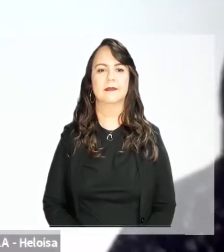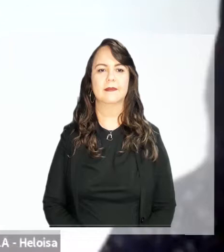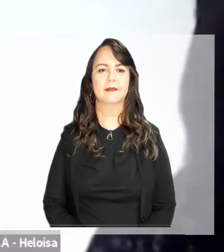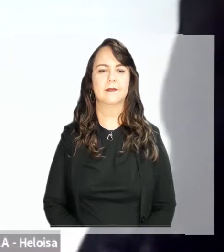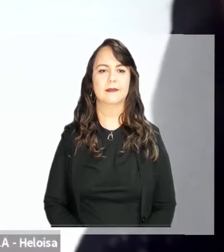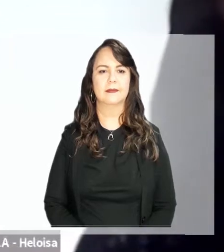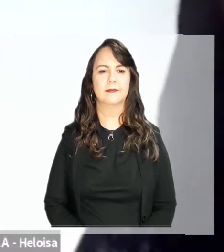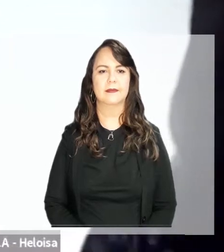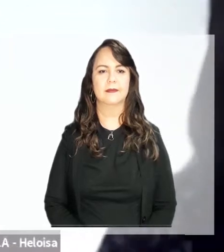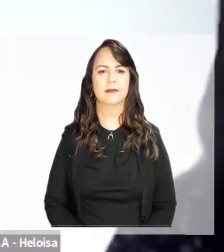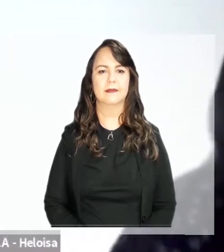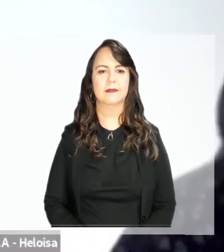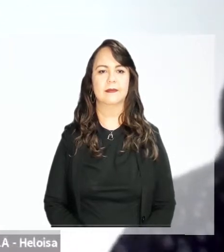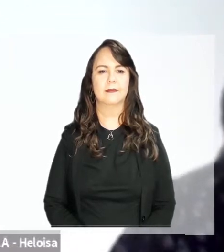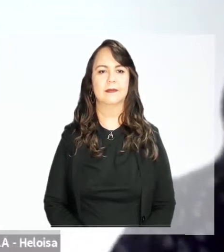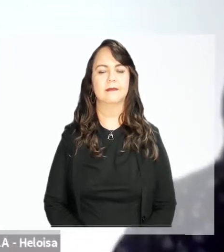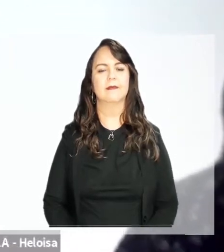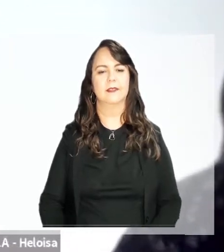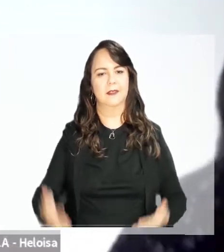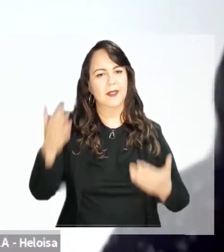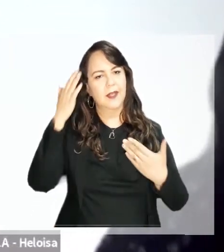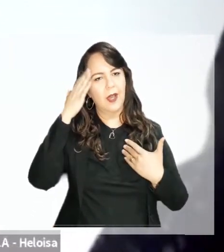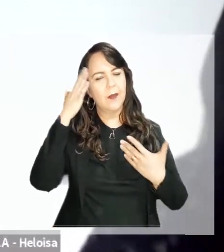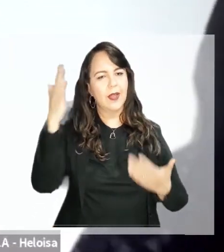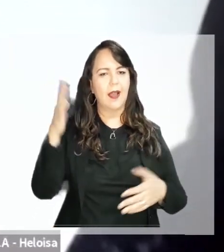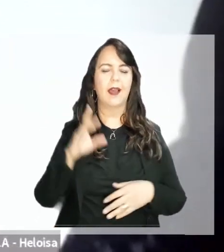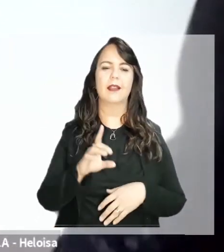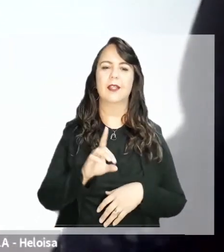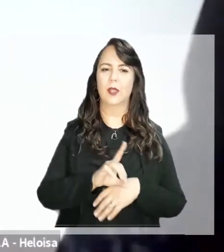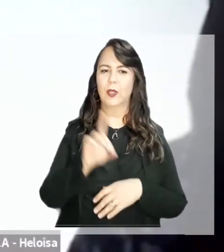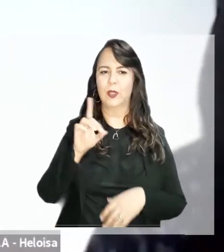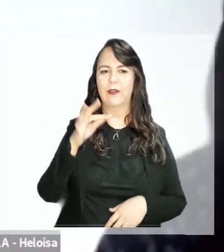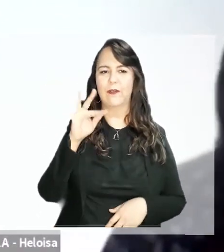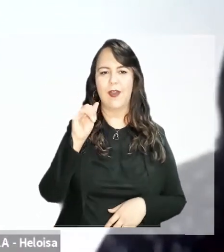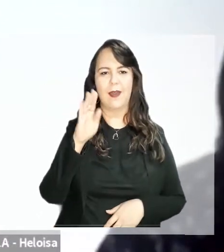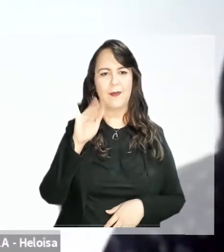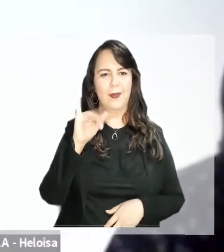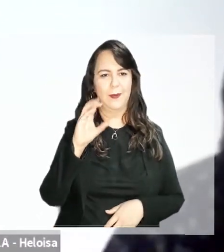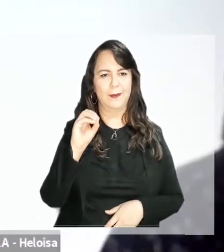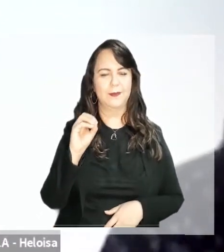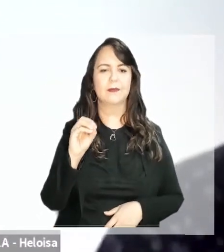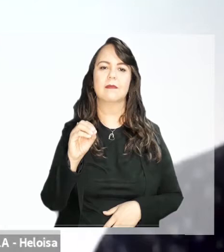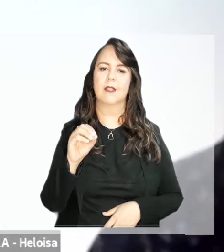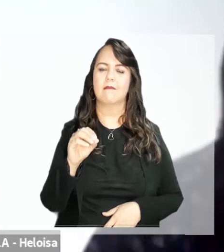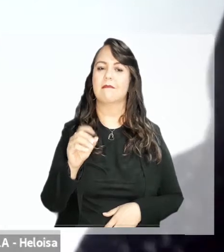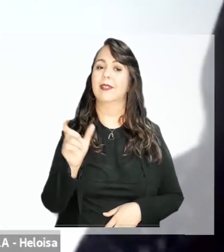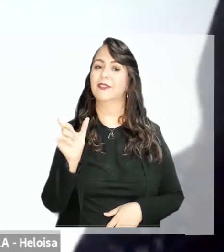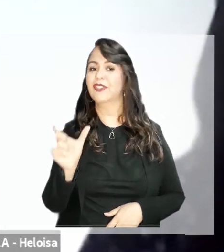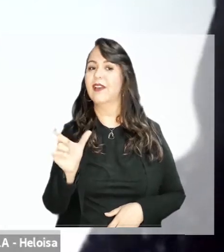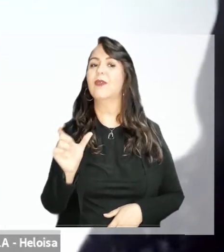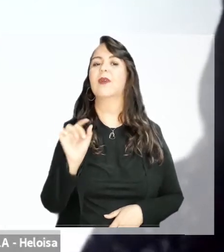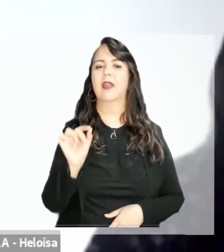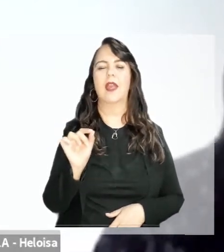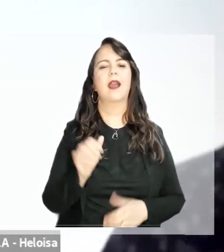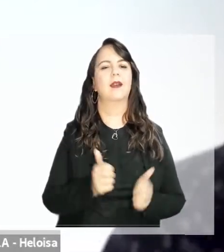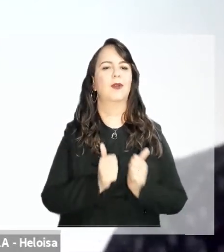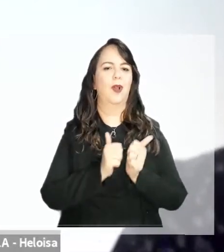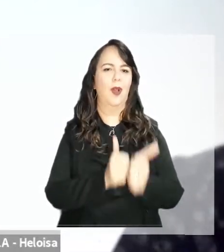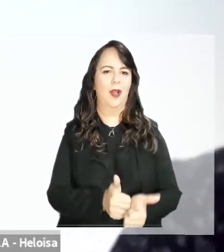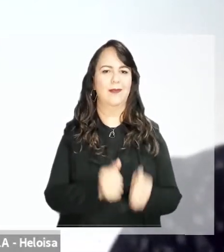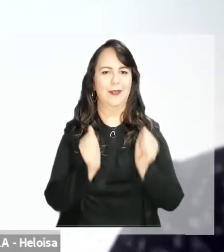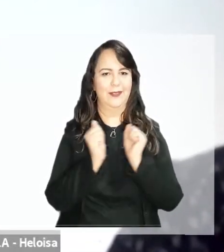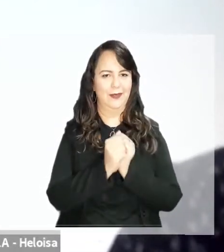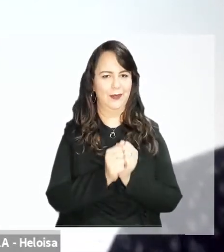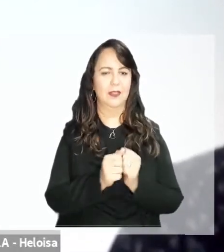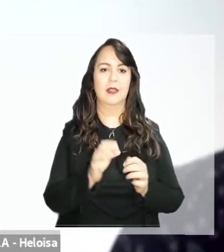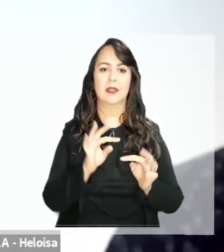Obrigada, doutor Fábio. É isso, palavra-chave, colaboração para que os processos de trabalho otimizados pela tecnologia cheguem a